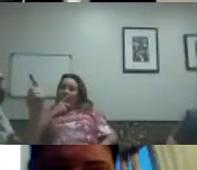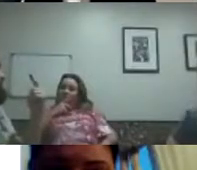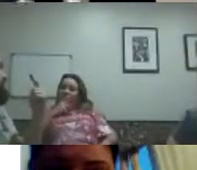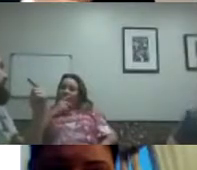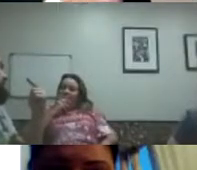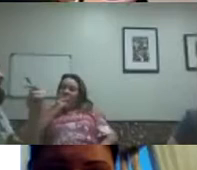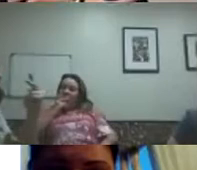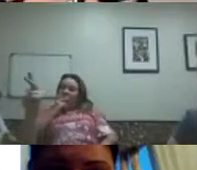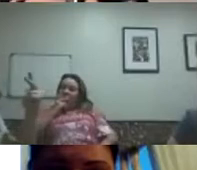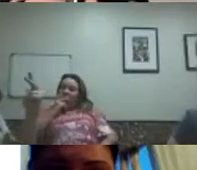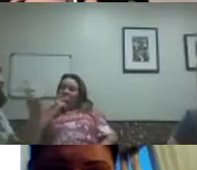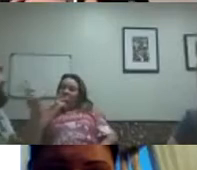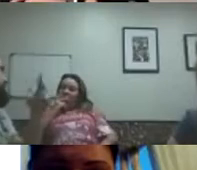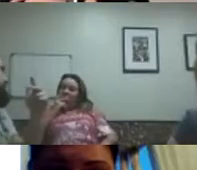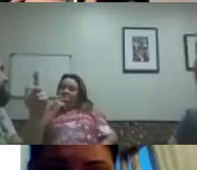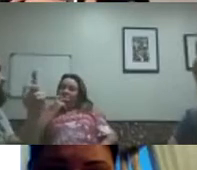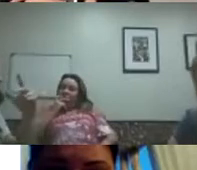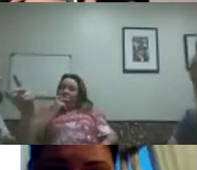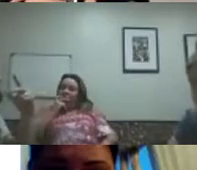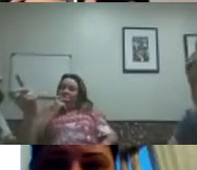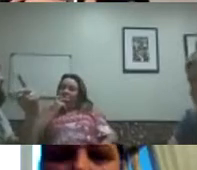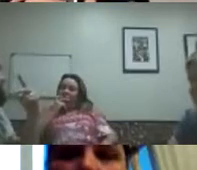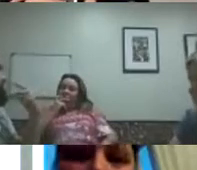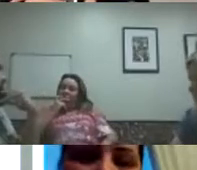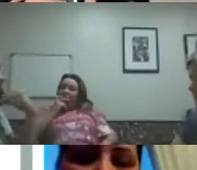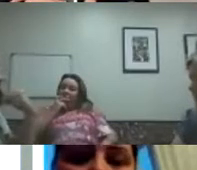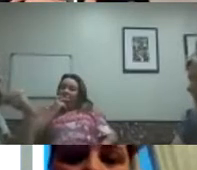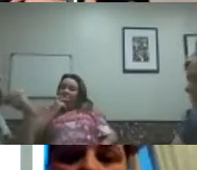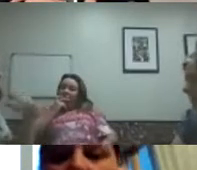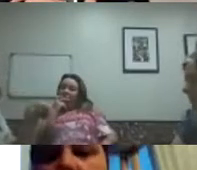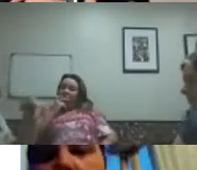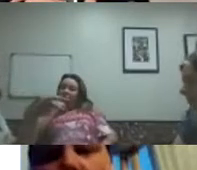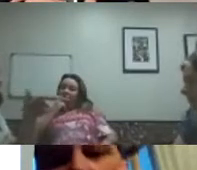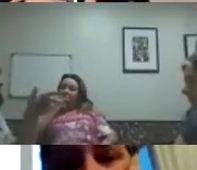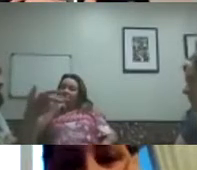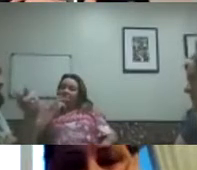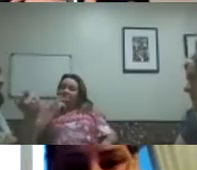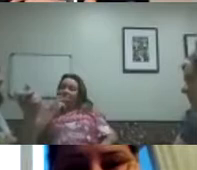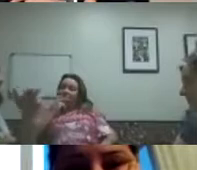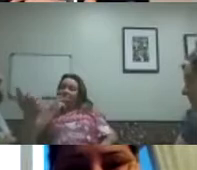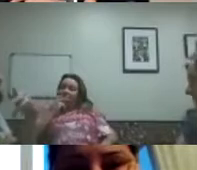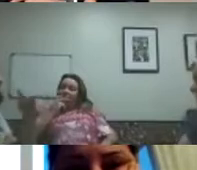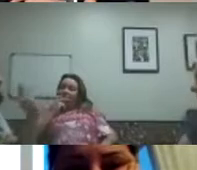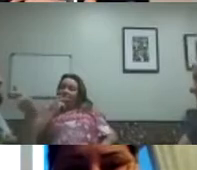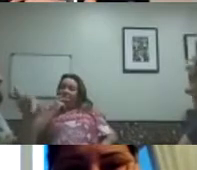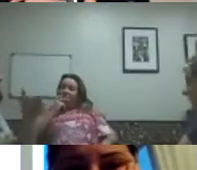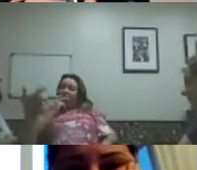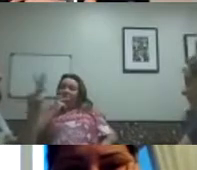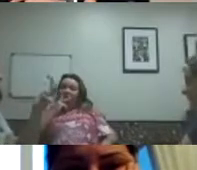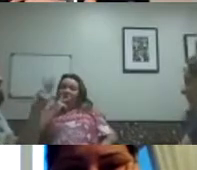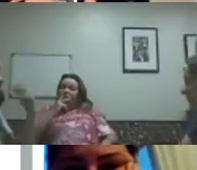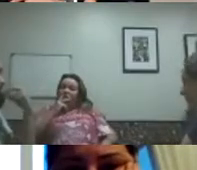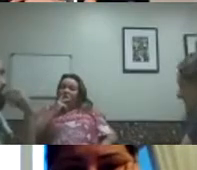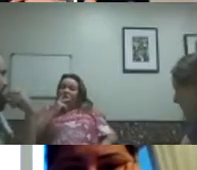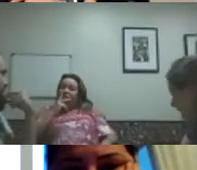Ok, então passo agora a minha fala de 3 minutos. Primeiramente, agradecendo as palavras carinhosas a mim